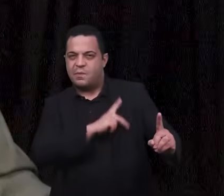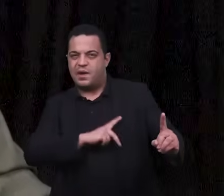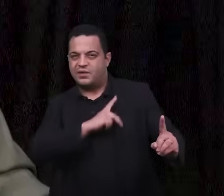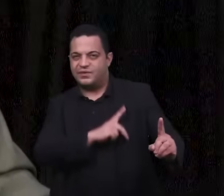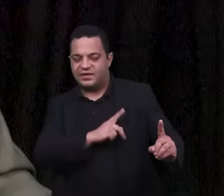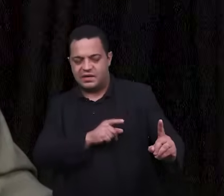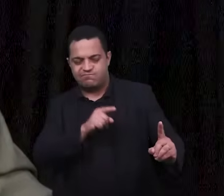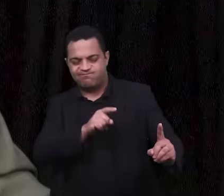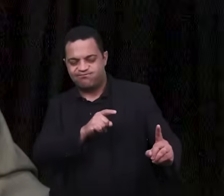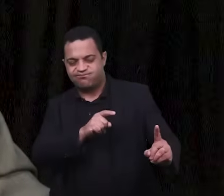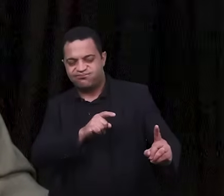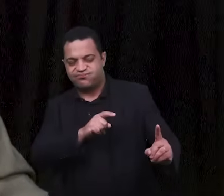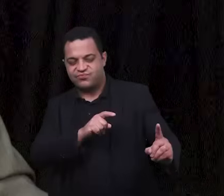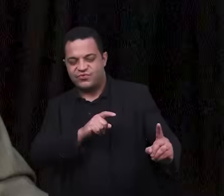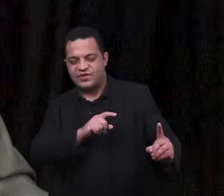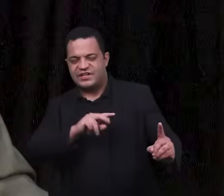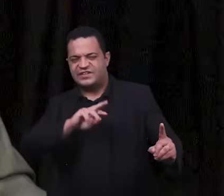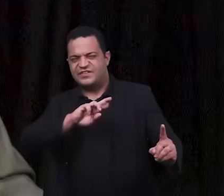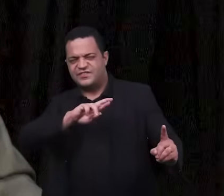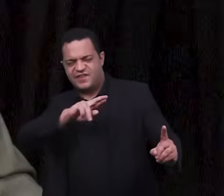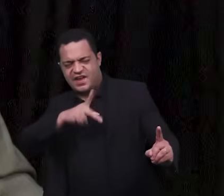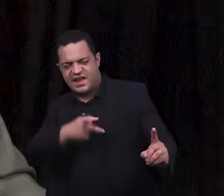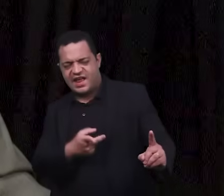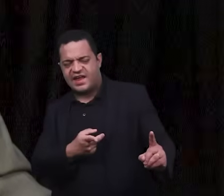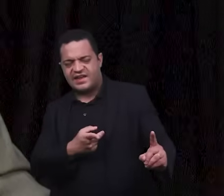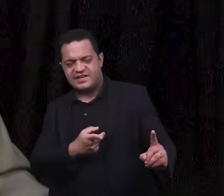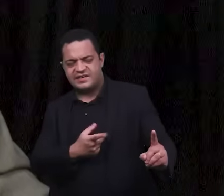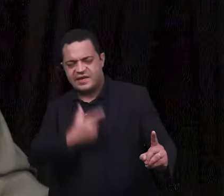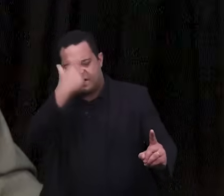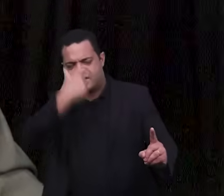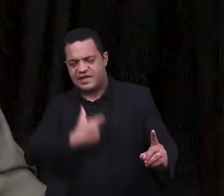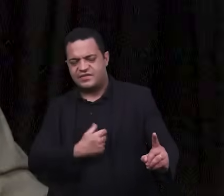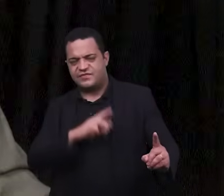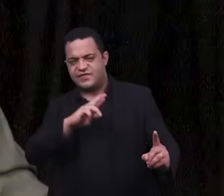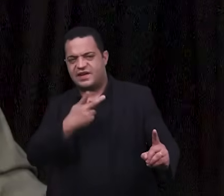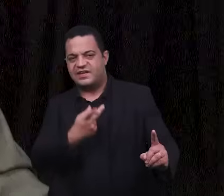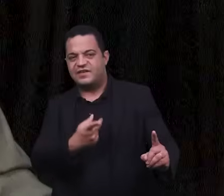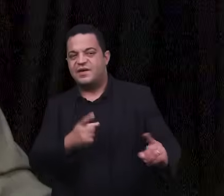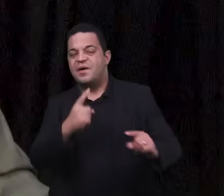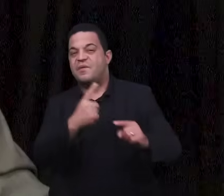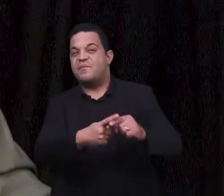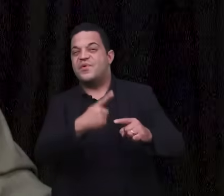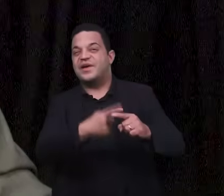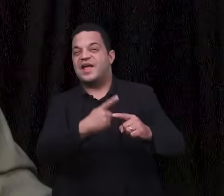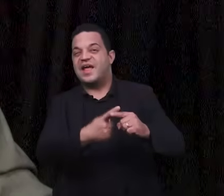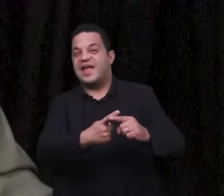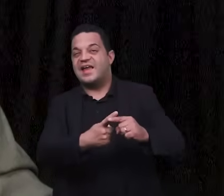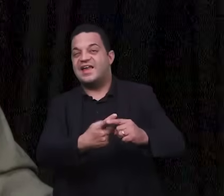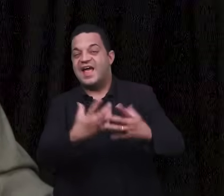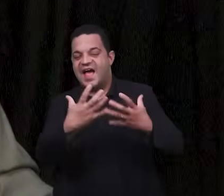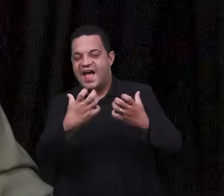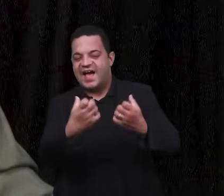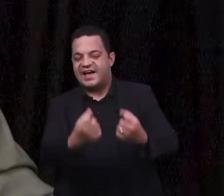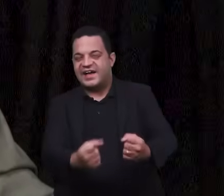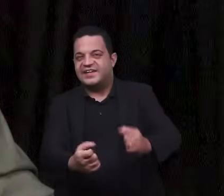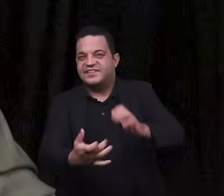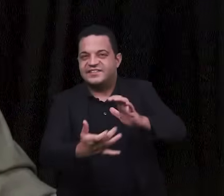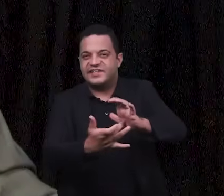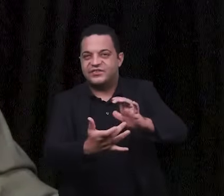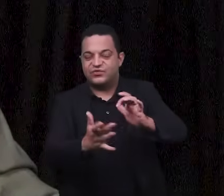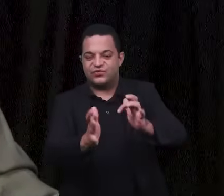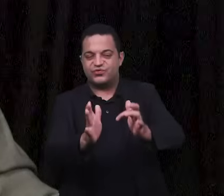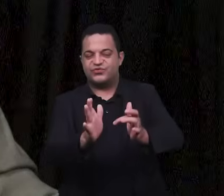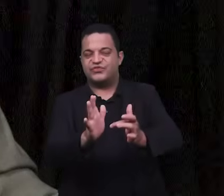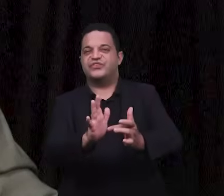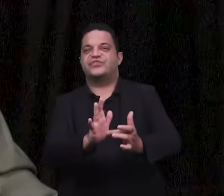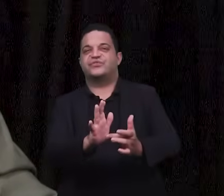se considerava digno de ser chamado Saulo, porque Saulo é Saul em latim, né? E Paulo é pequeno em